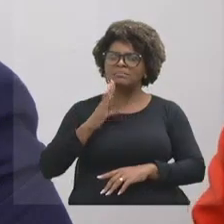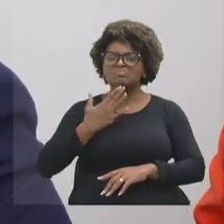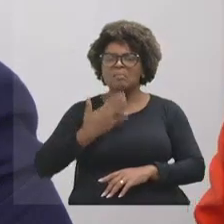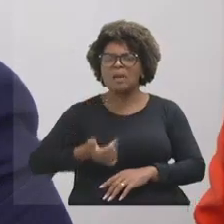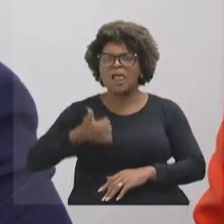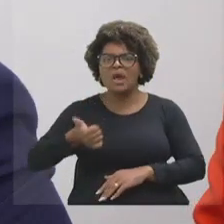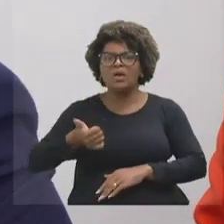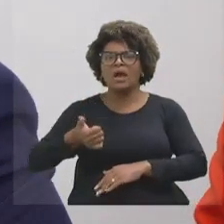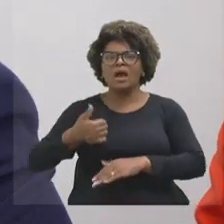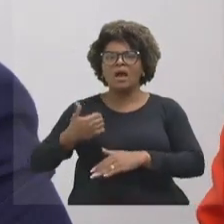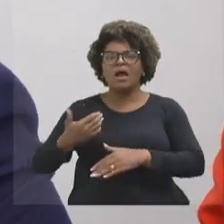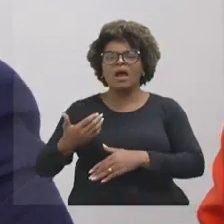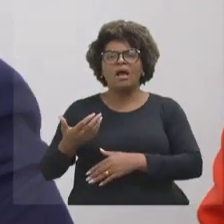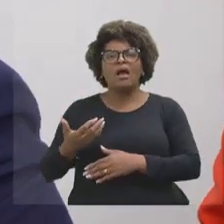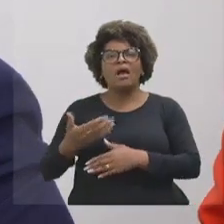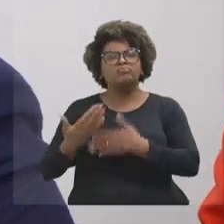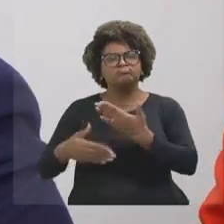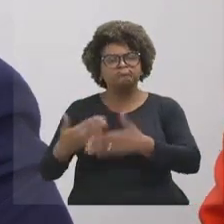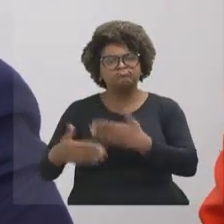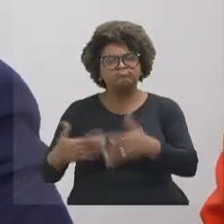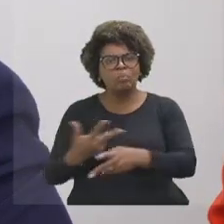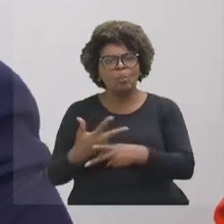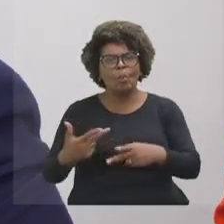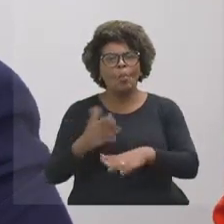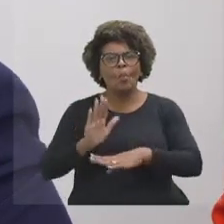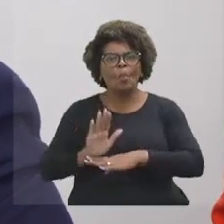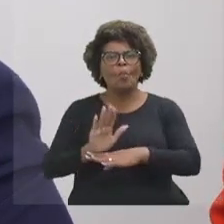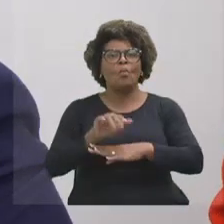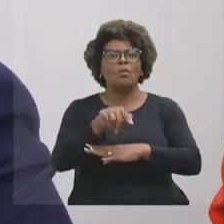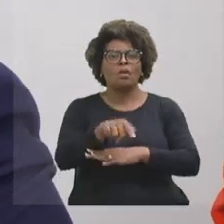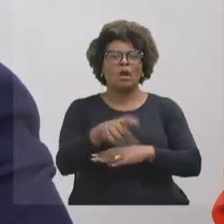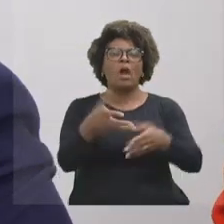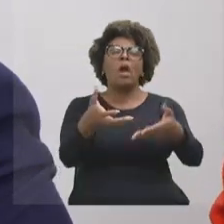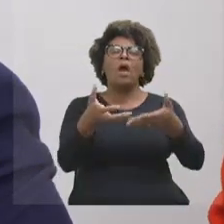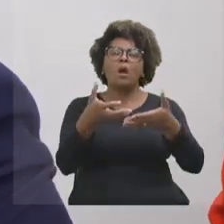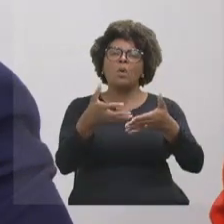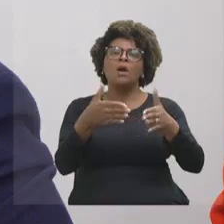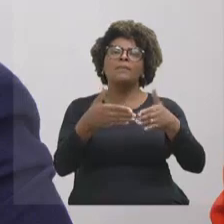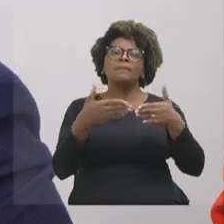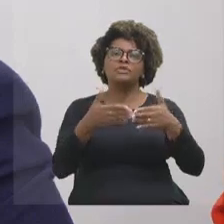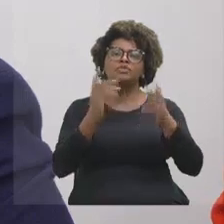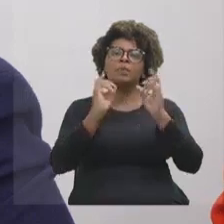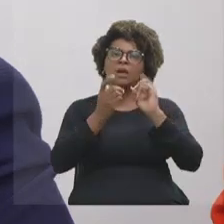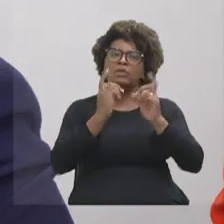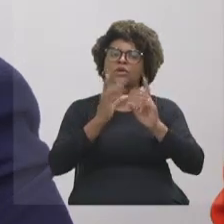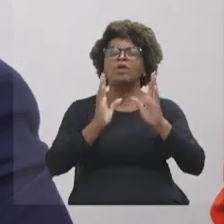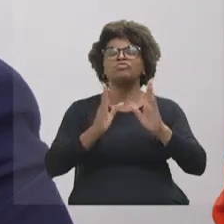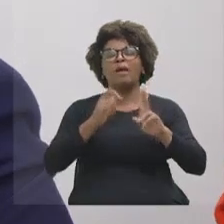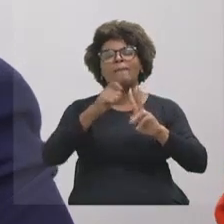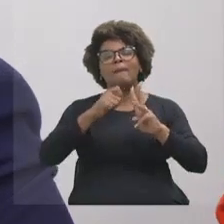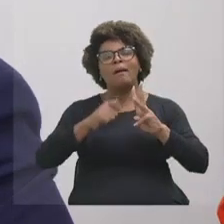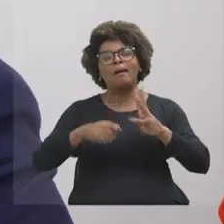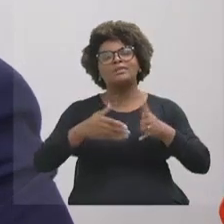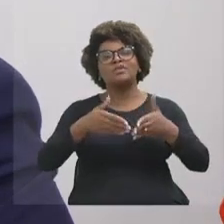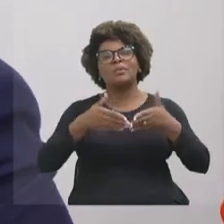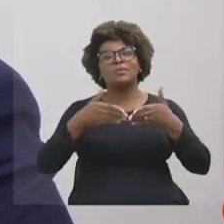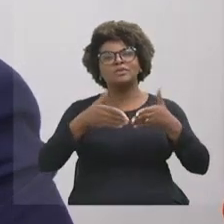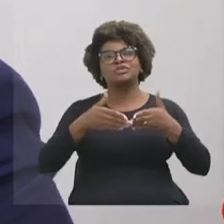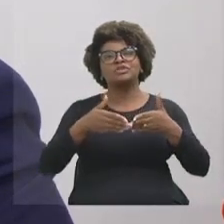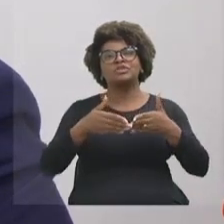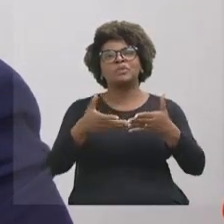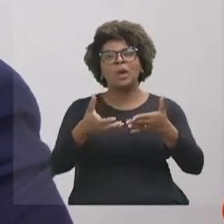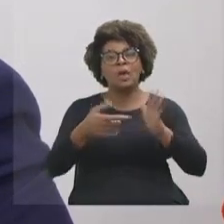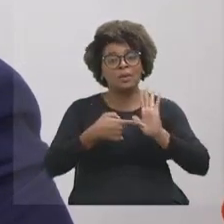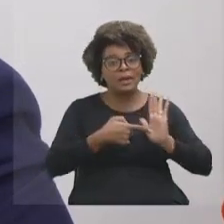para poder também ajudar o senhor eu gostaria né pedir uma reunião Já tem alguns meses deixa eu ir apresentar